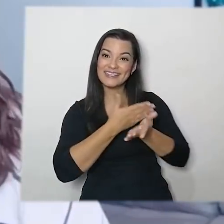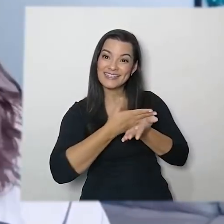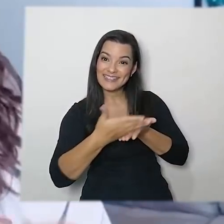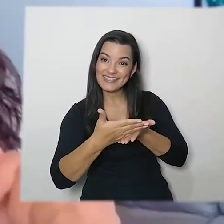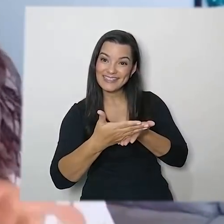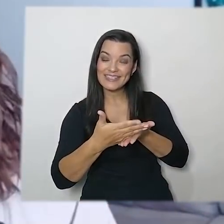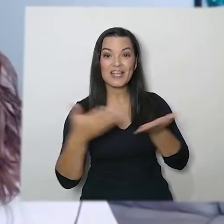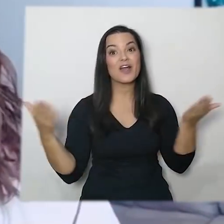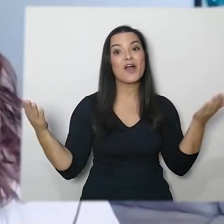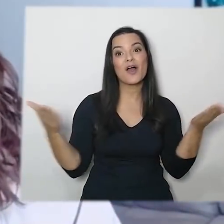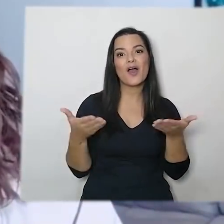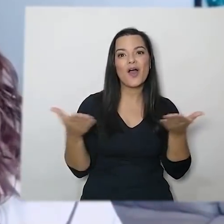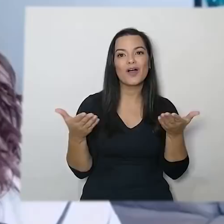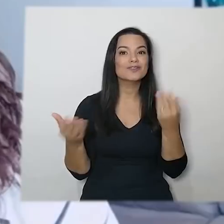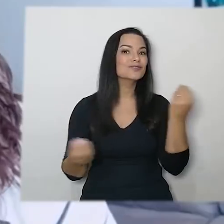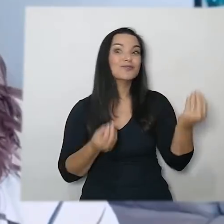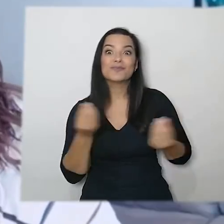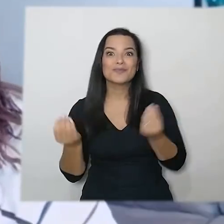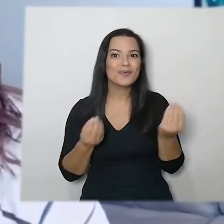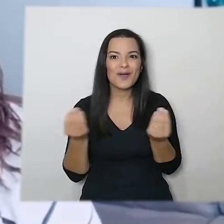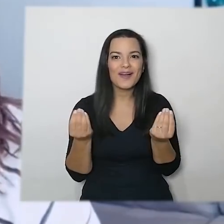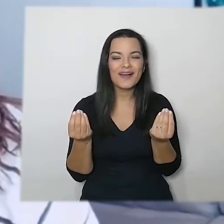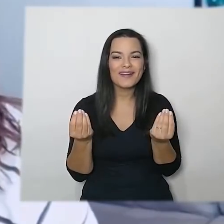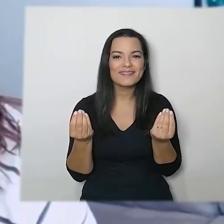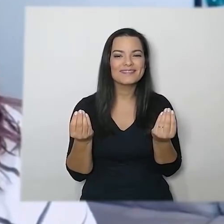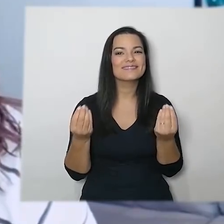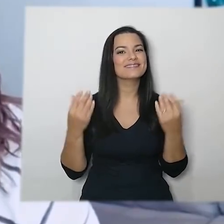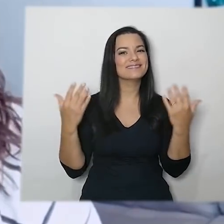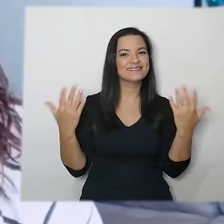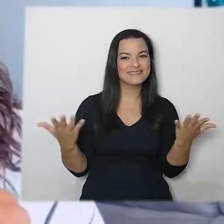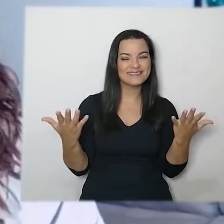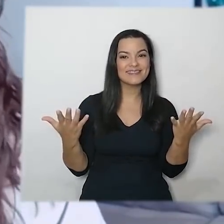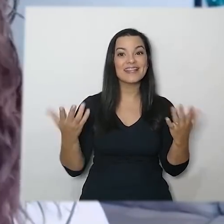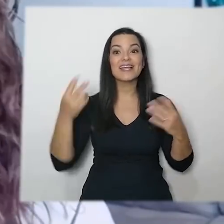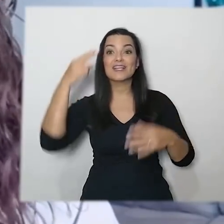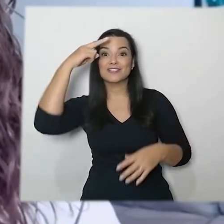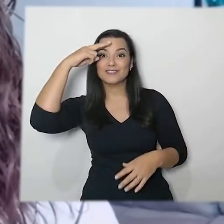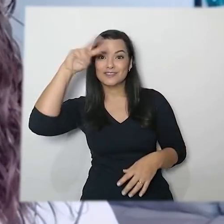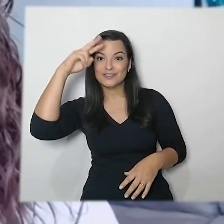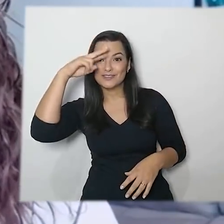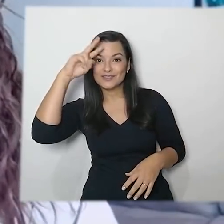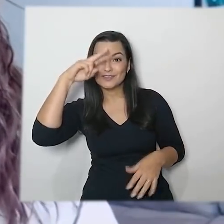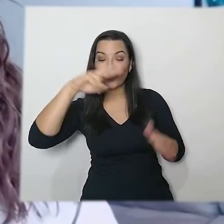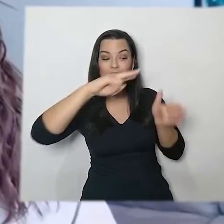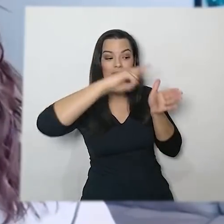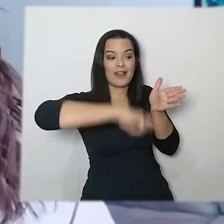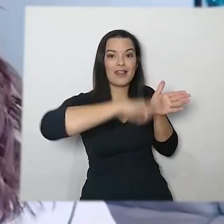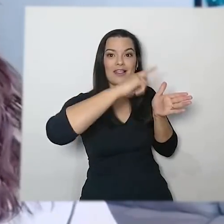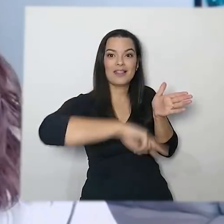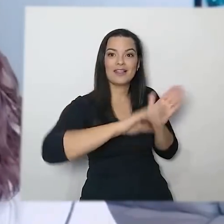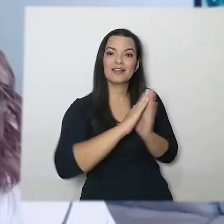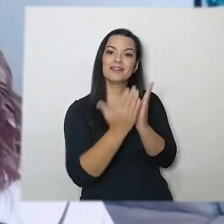Letras. E hoje nós vamos começar esse programa ouvindo uma leitura